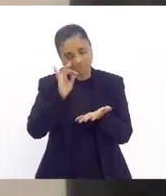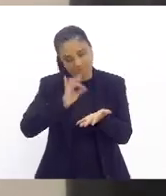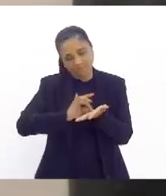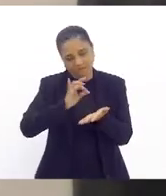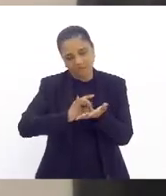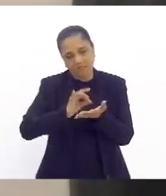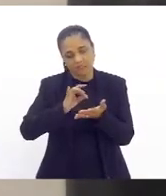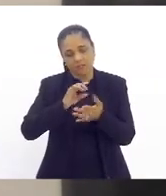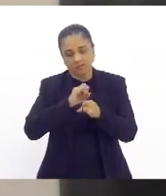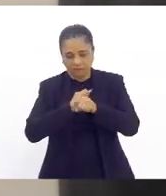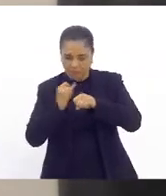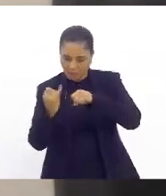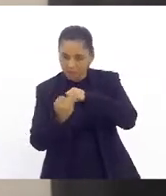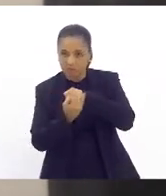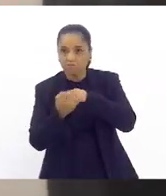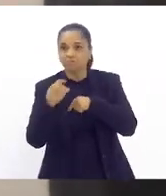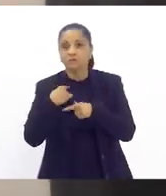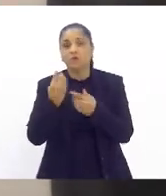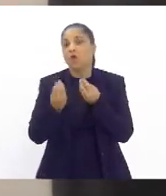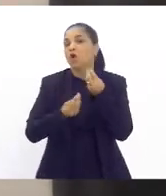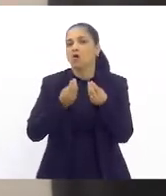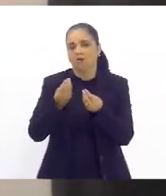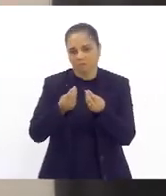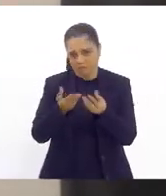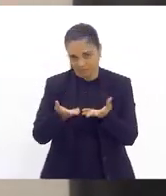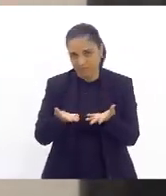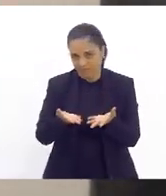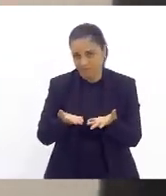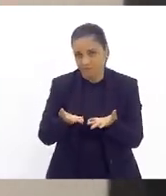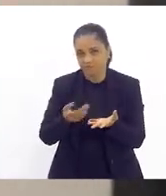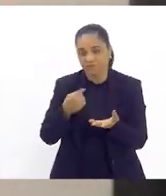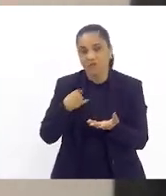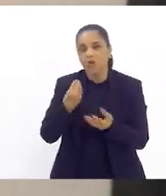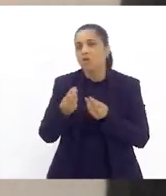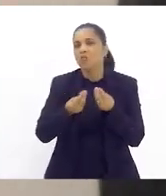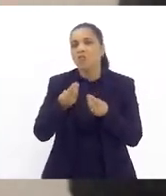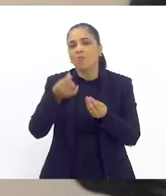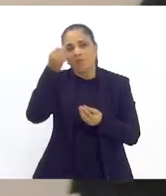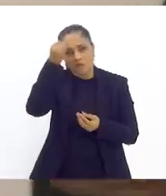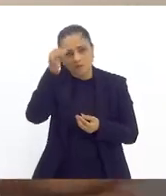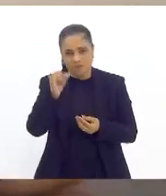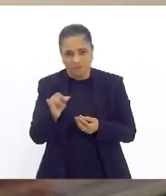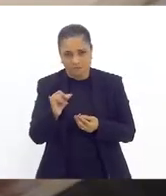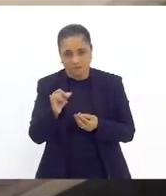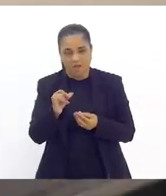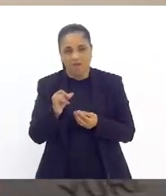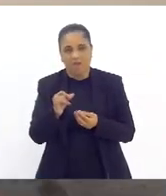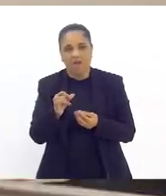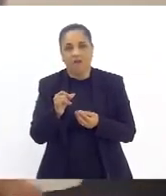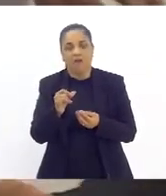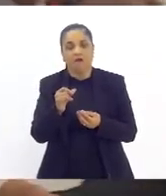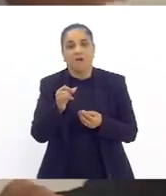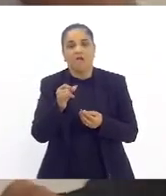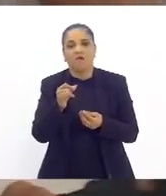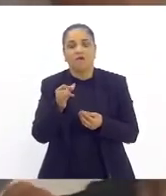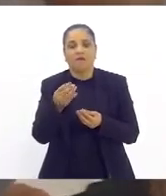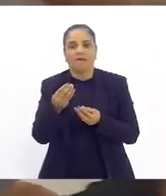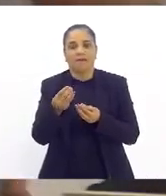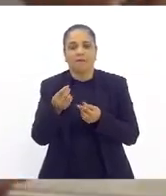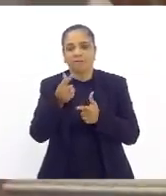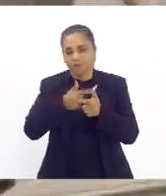que não não se faz uma prevenção tão pouco a manutenção